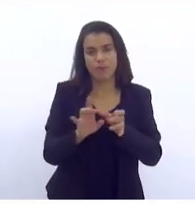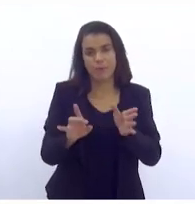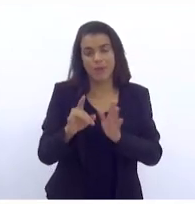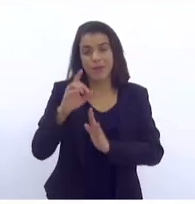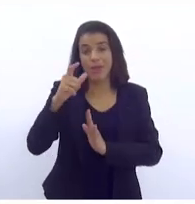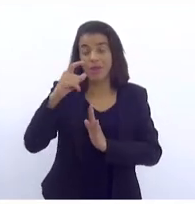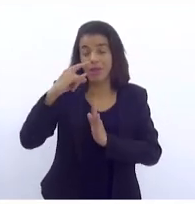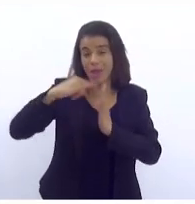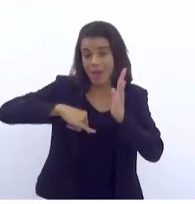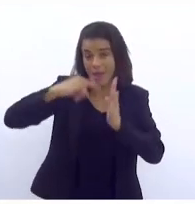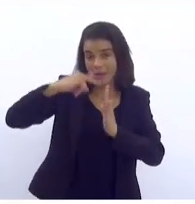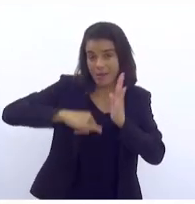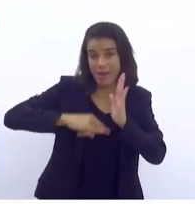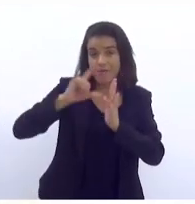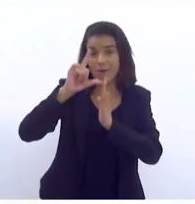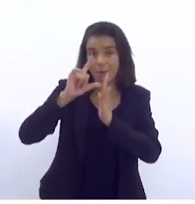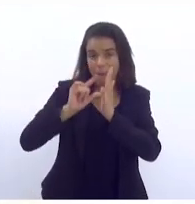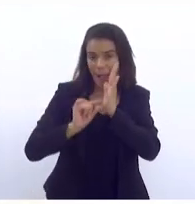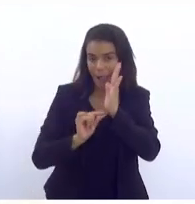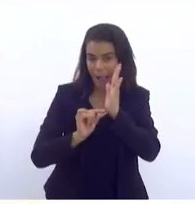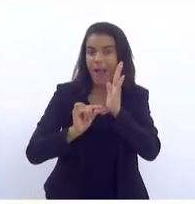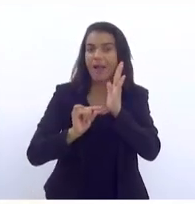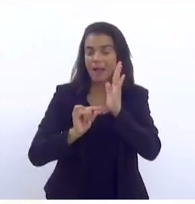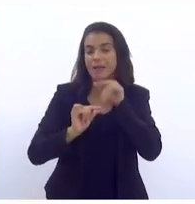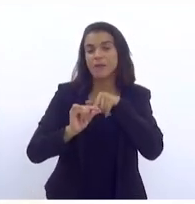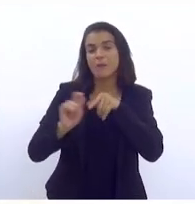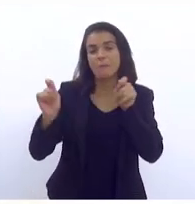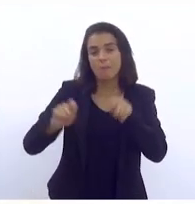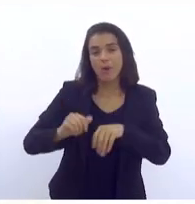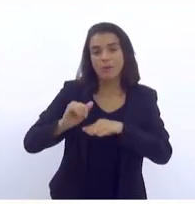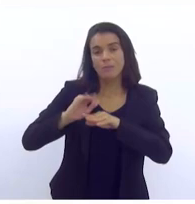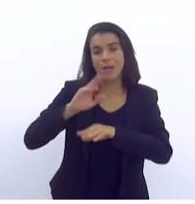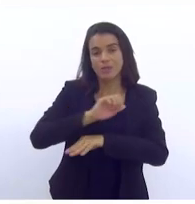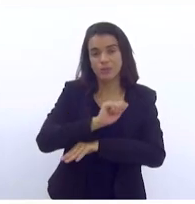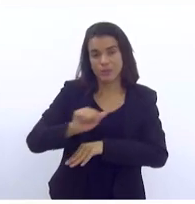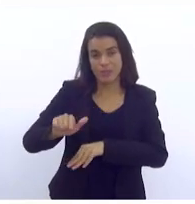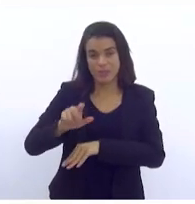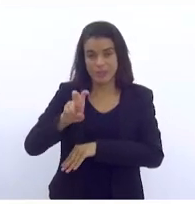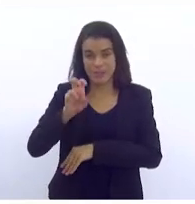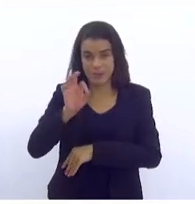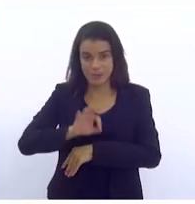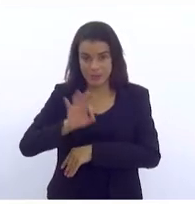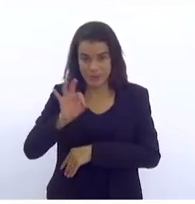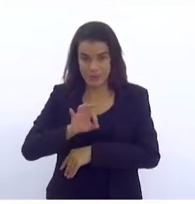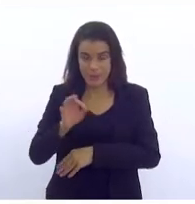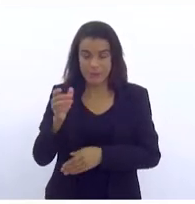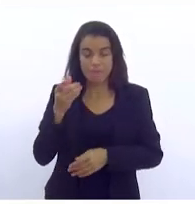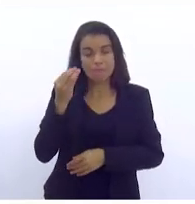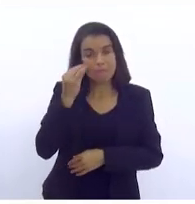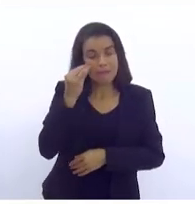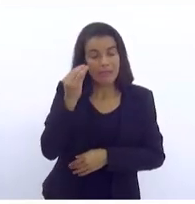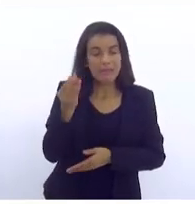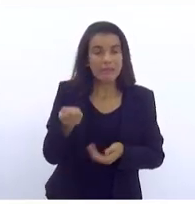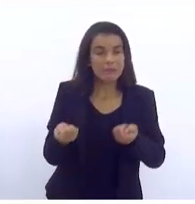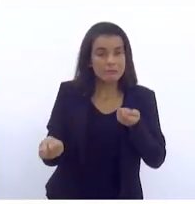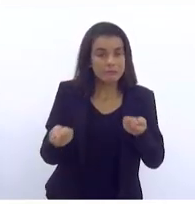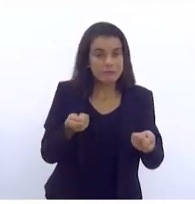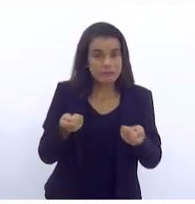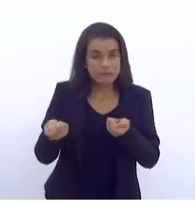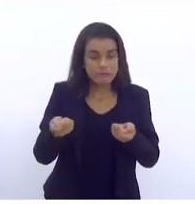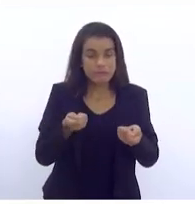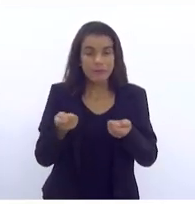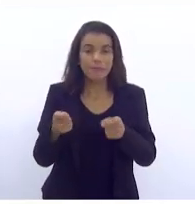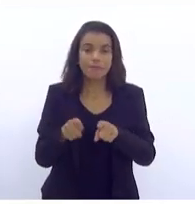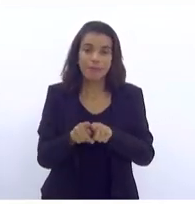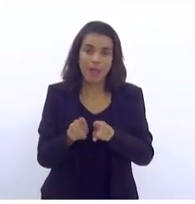social e eh e seja expandida além desse 5% por meio de reequilíbrio uma das formas é via tarifa como bem